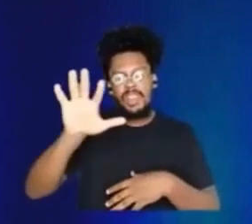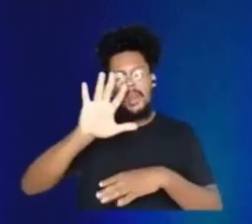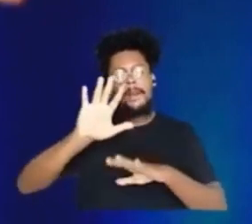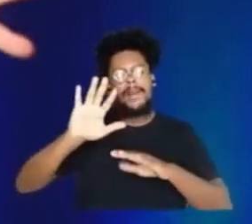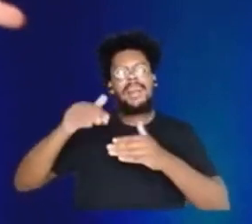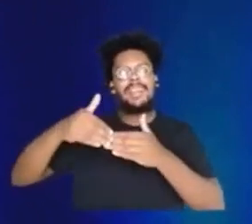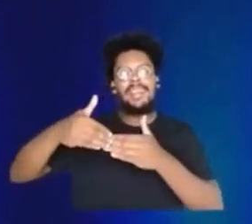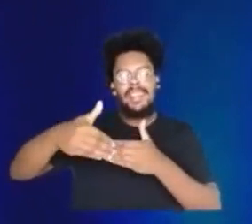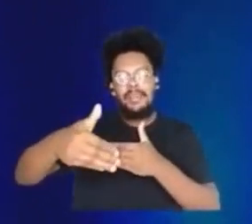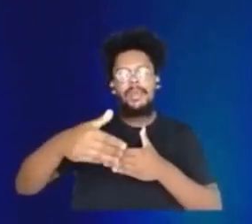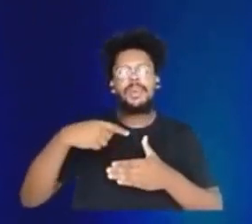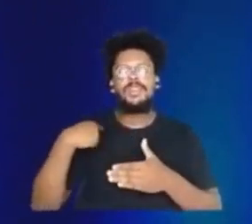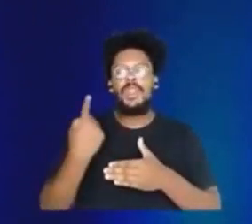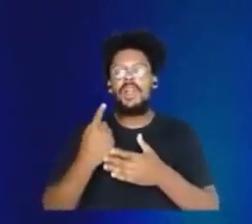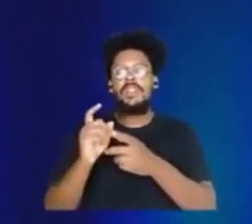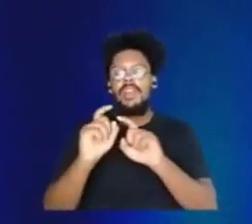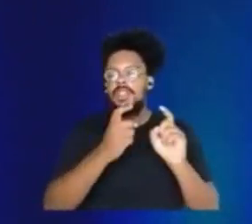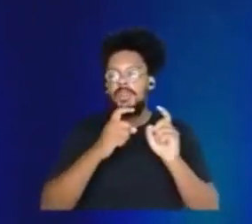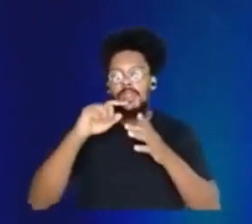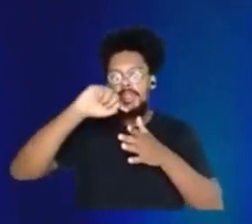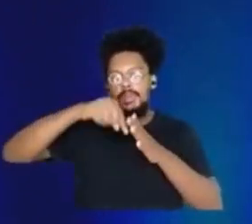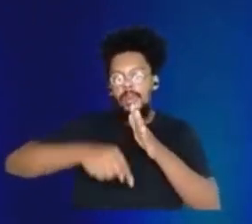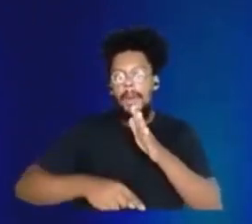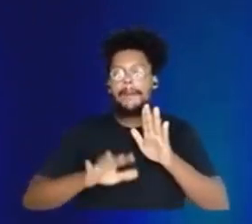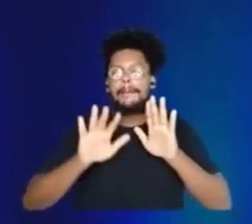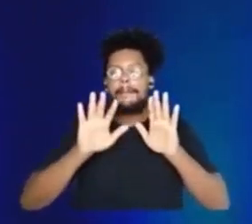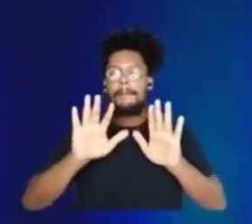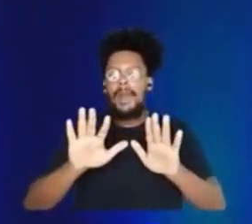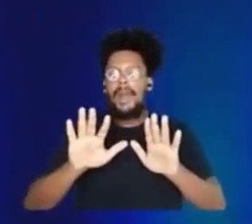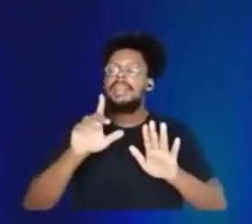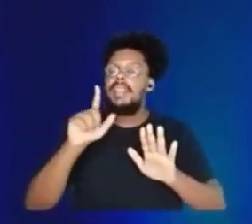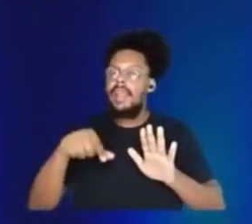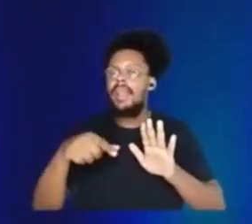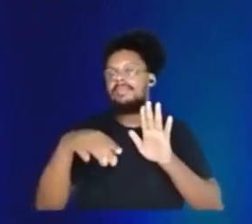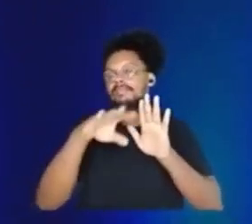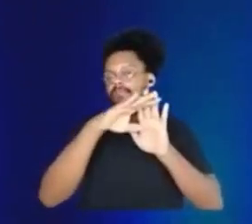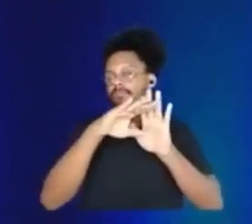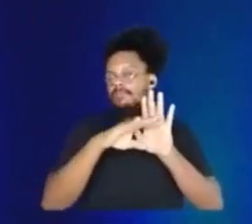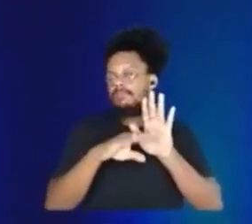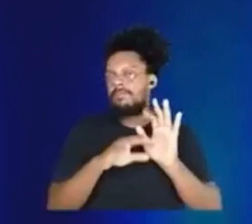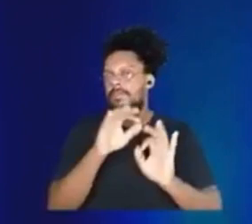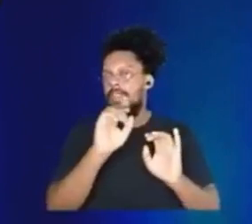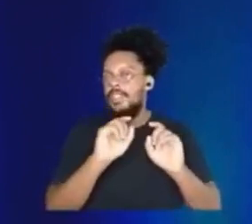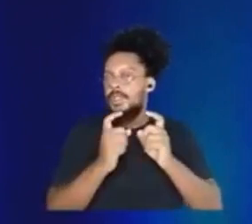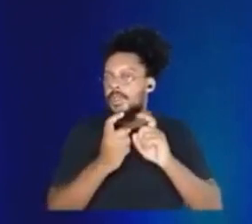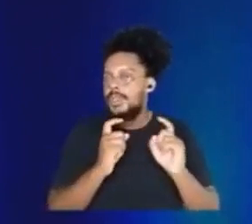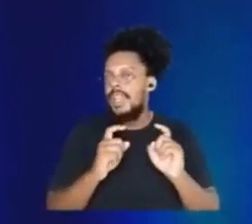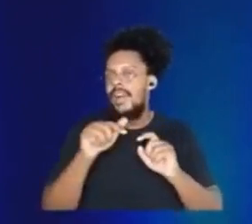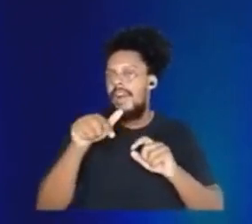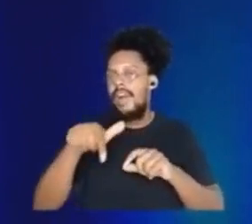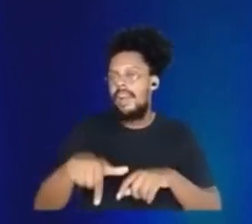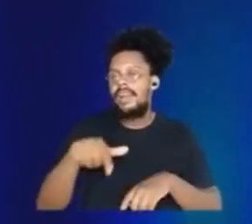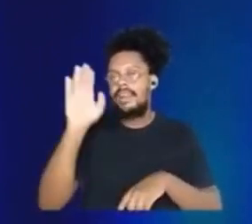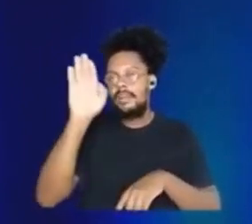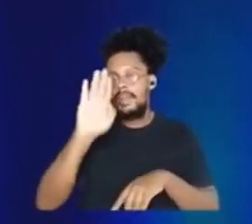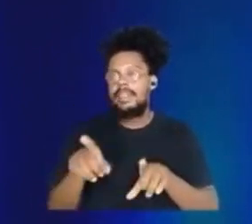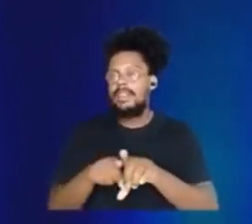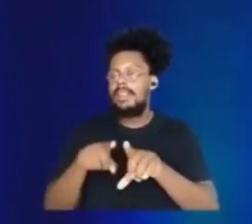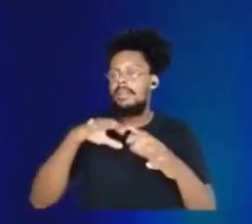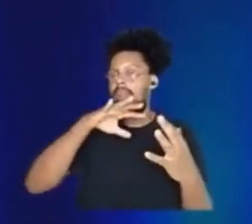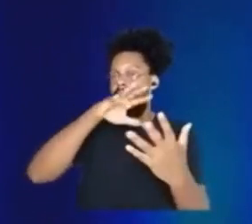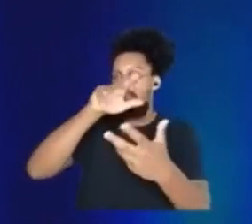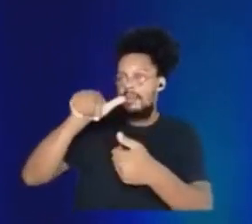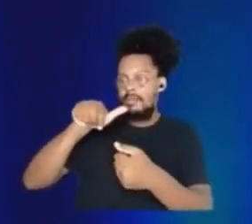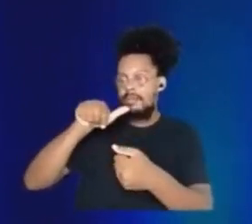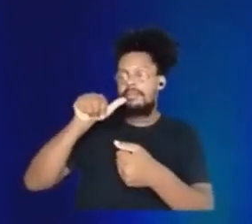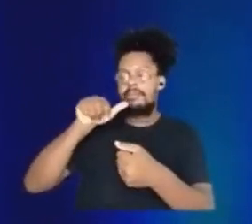falar, mas é uma articulação da agenda realmente nacional e internacional que me parece fundamental para a gente poder avançar. Sem falar que esse tema está no G20, no Grupo de